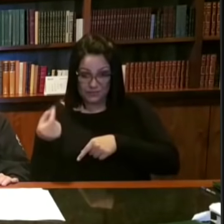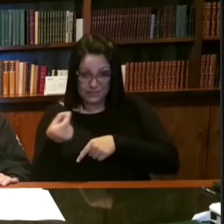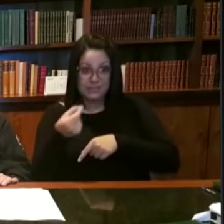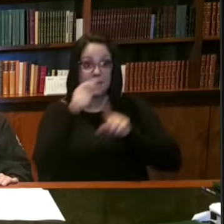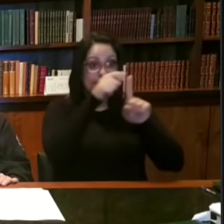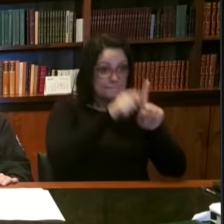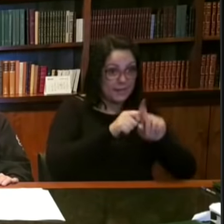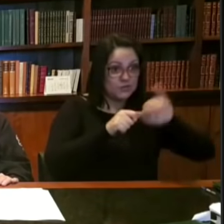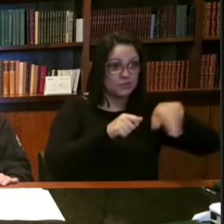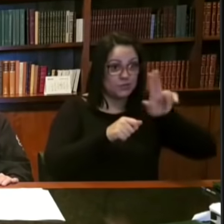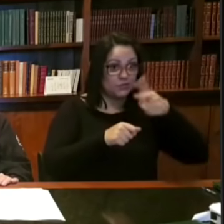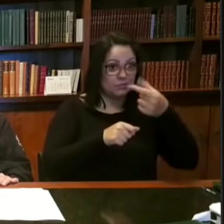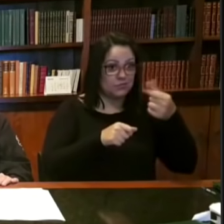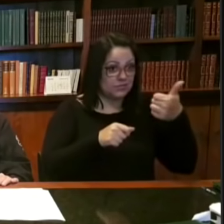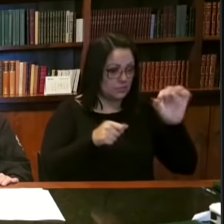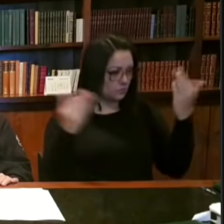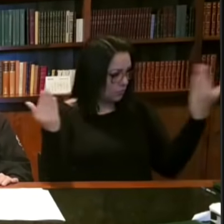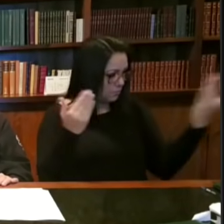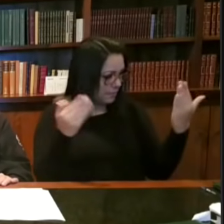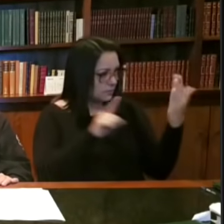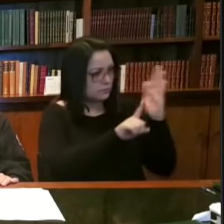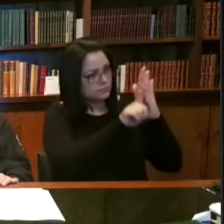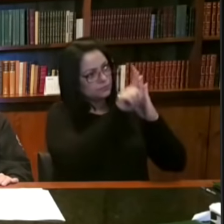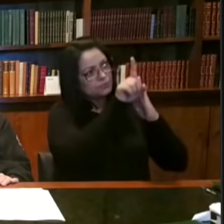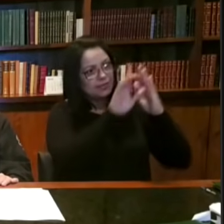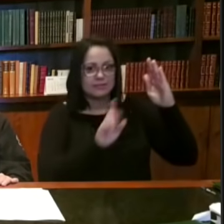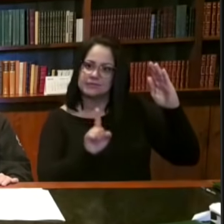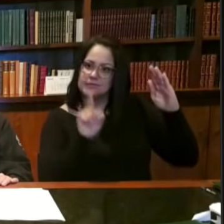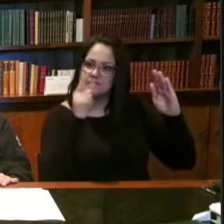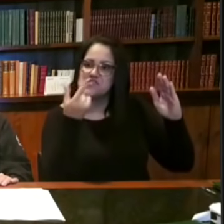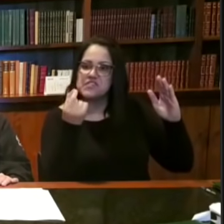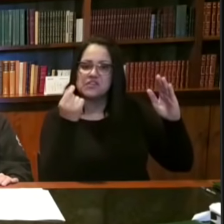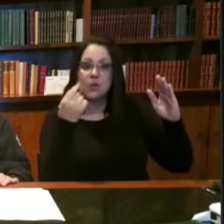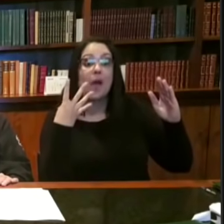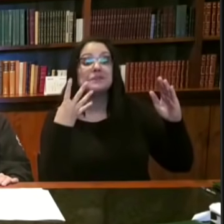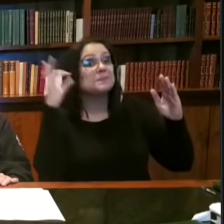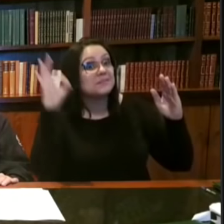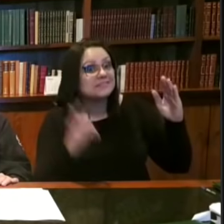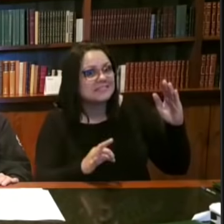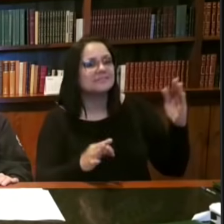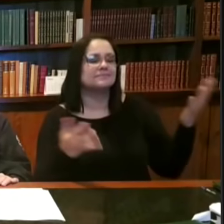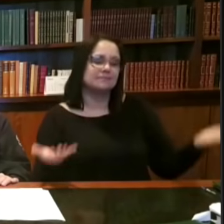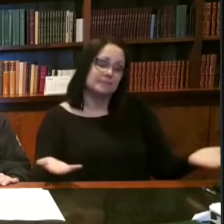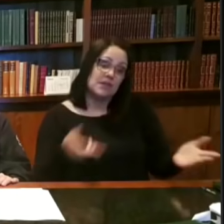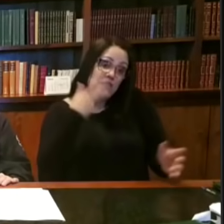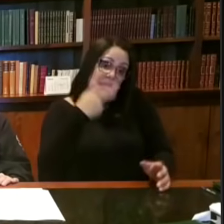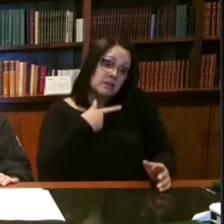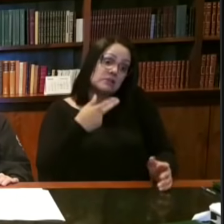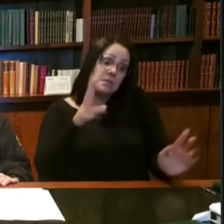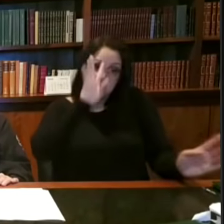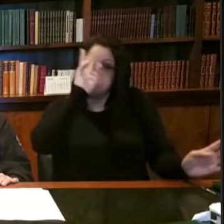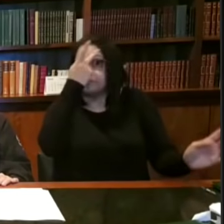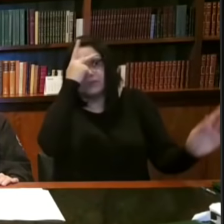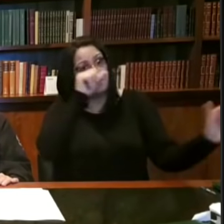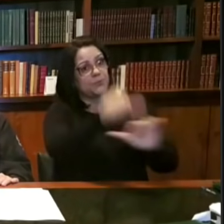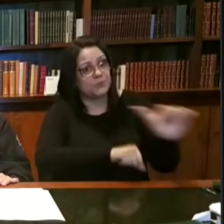todos os modelos usados para previsão falham, porque houve uma mudança, o que a gente chama de uma mudança de regime. Houve uma mudança dramática, uma crise